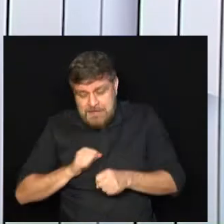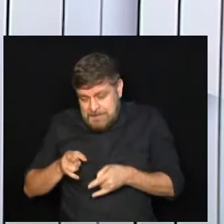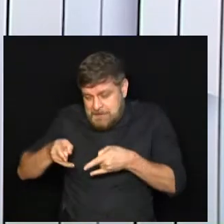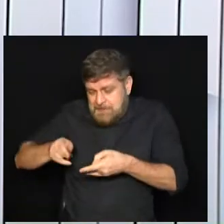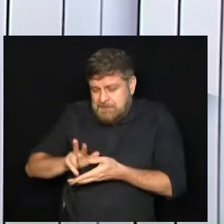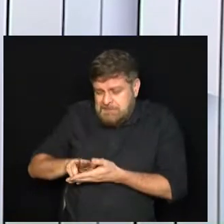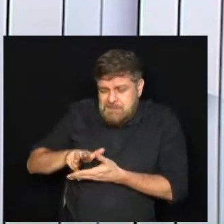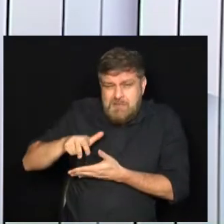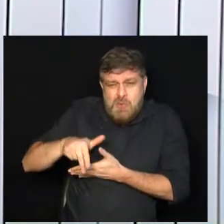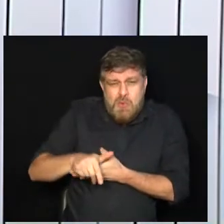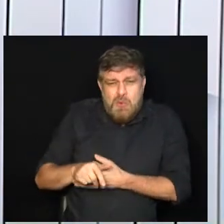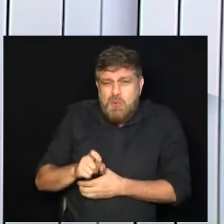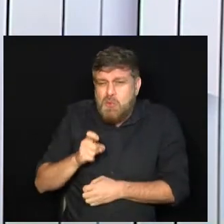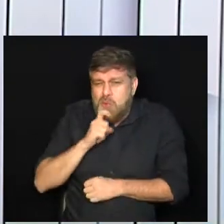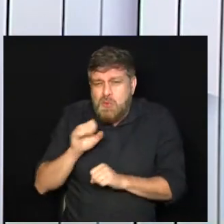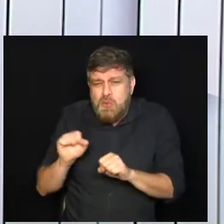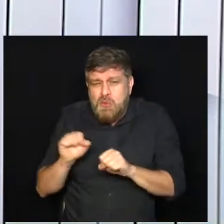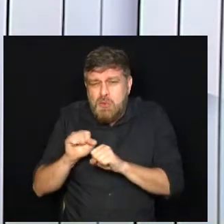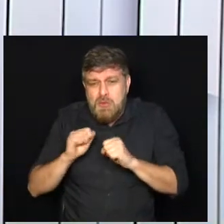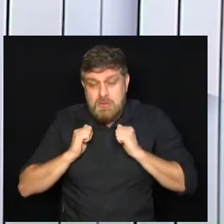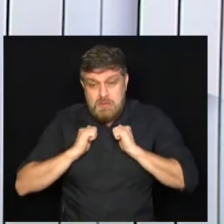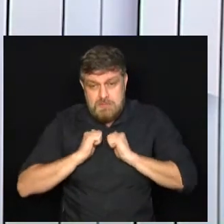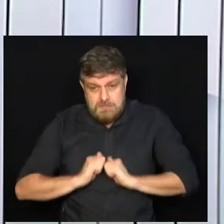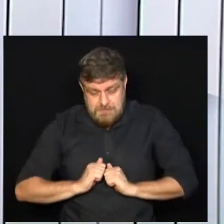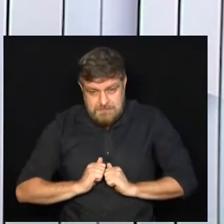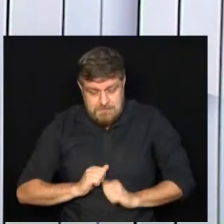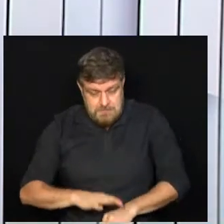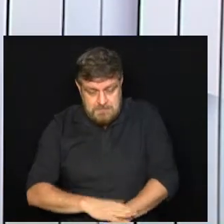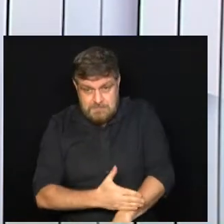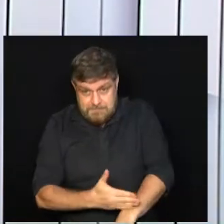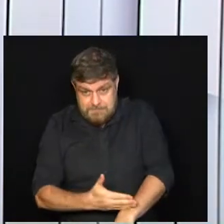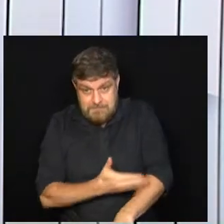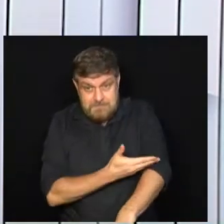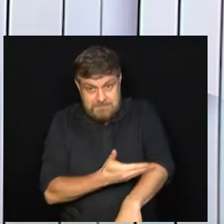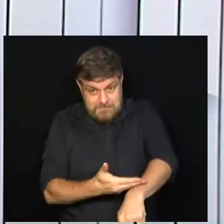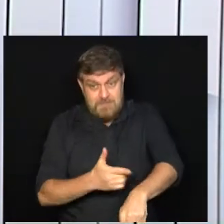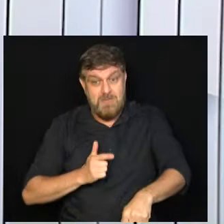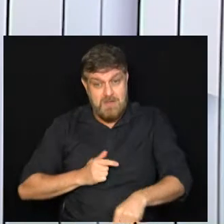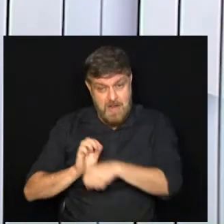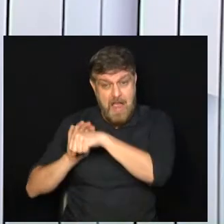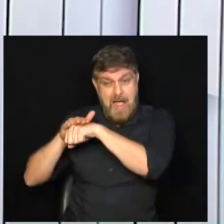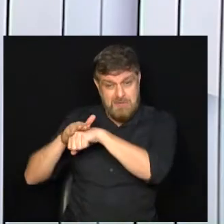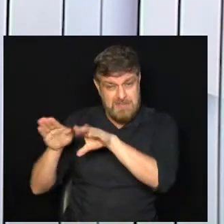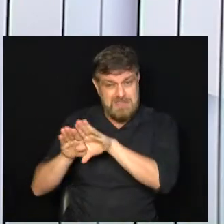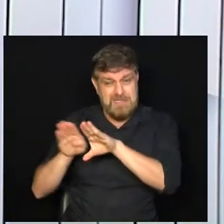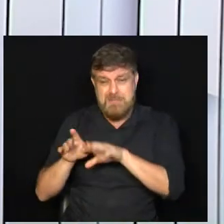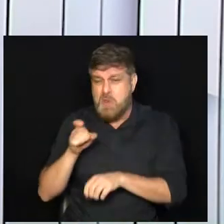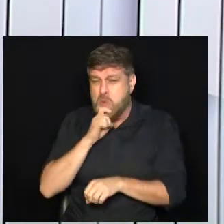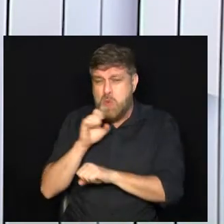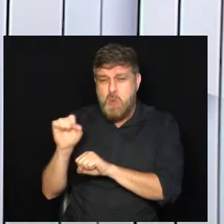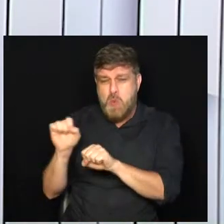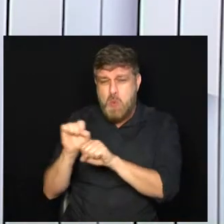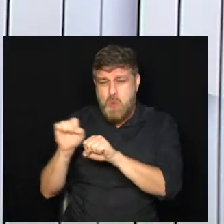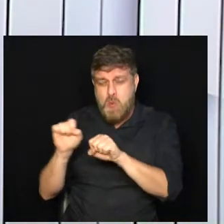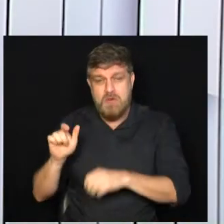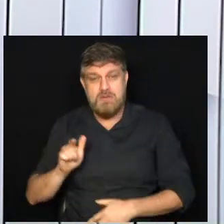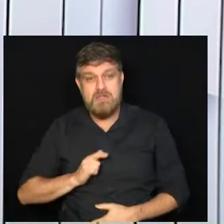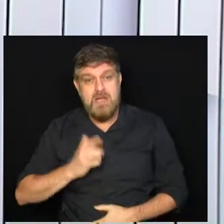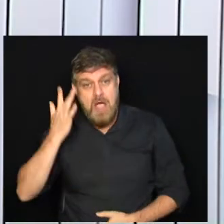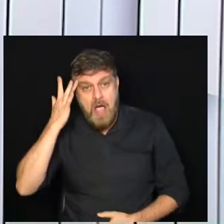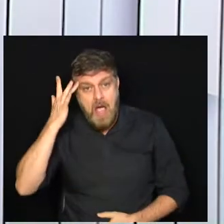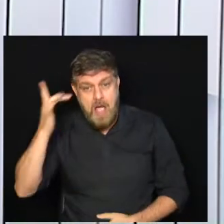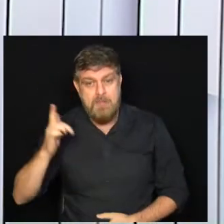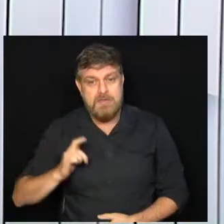da coberta direto para o casaco. À noite também a temperatura tem caído bastante. Para amanhã, sem